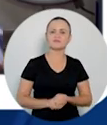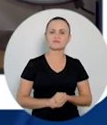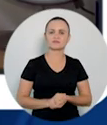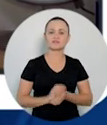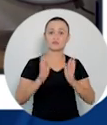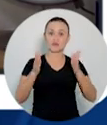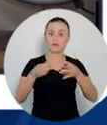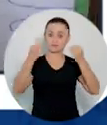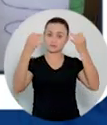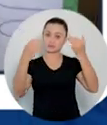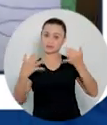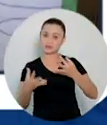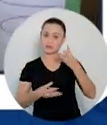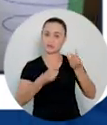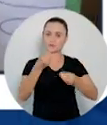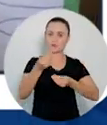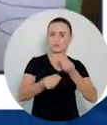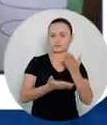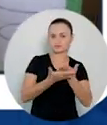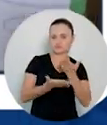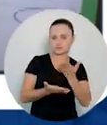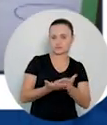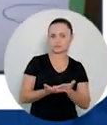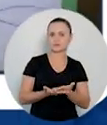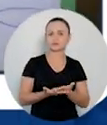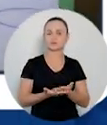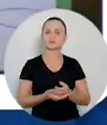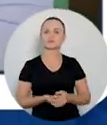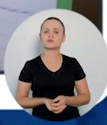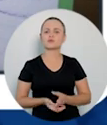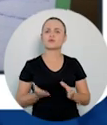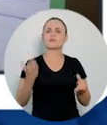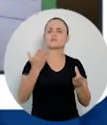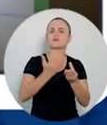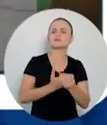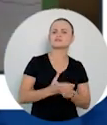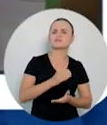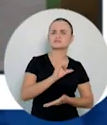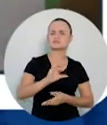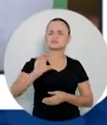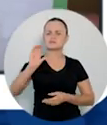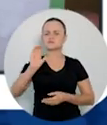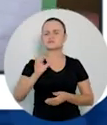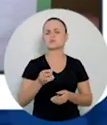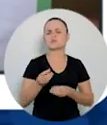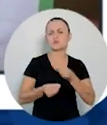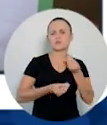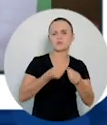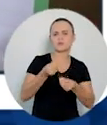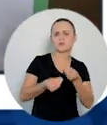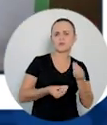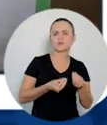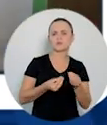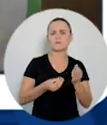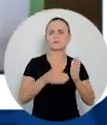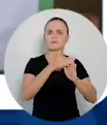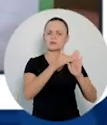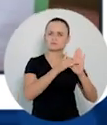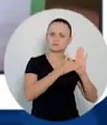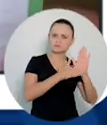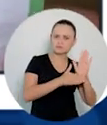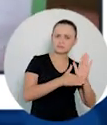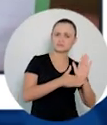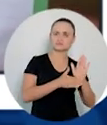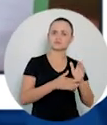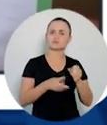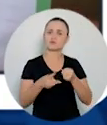como lembrar tudo que você estuda. Eu estudei o processo civil, eu estudei os recursos do processo civil. E eu quero aprender o prazo de interposição de cada recurso e também o